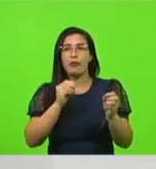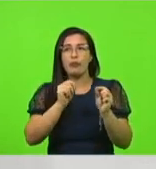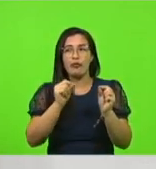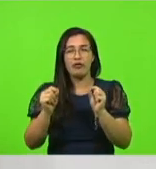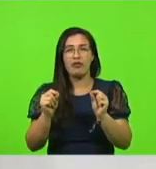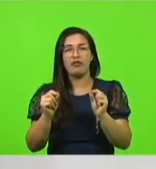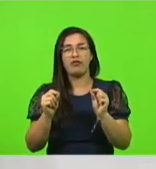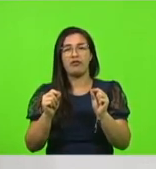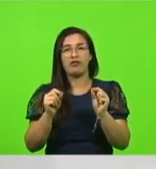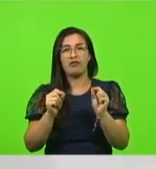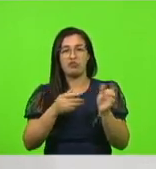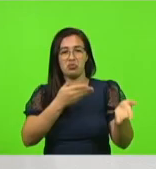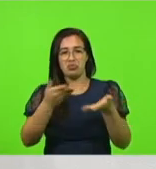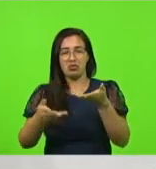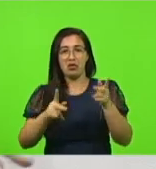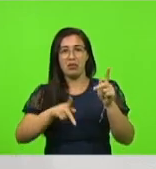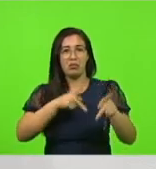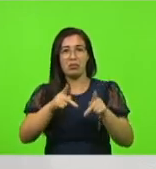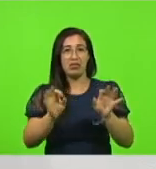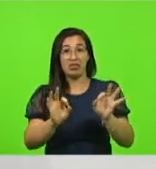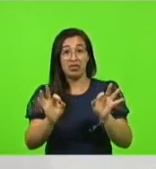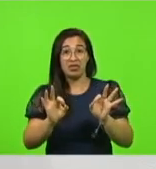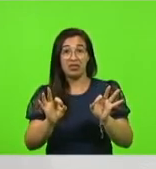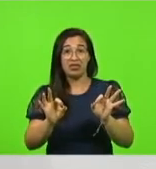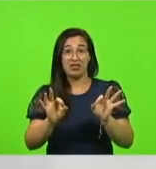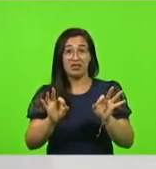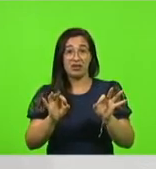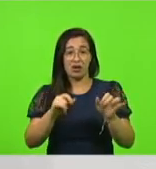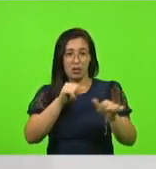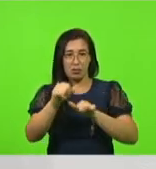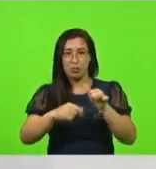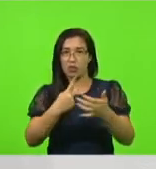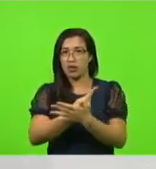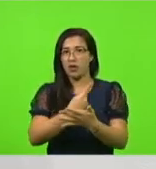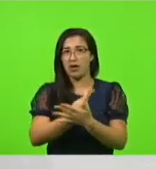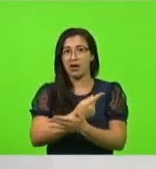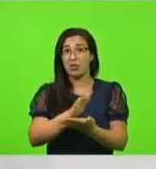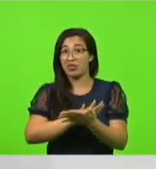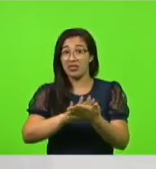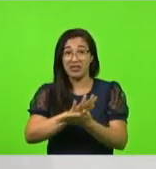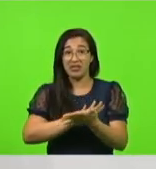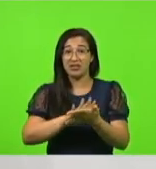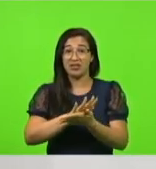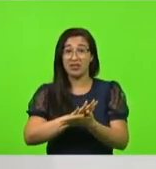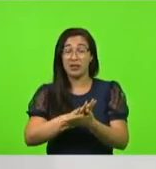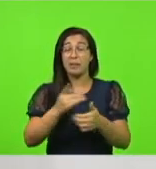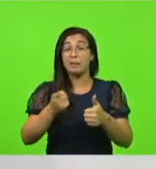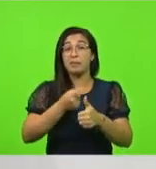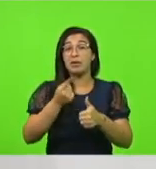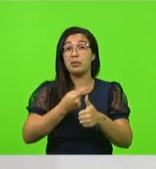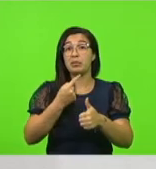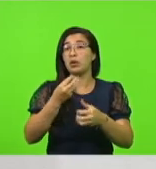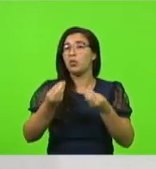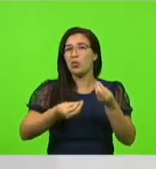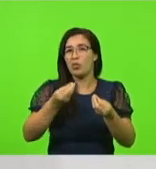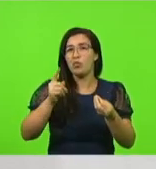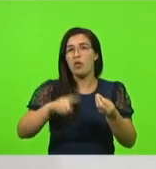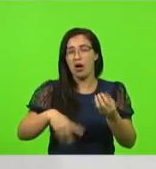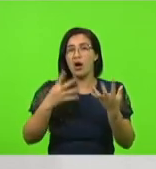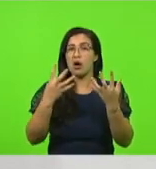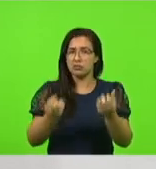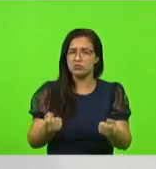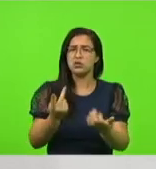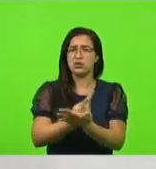população, em conseguir consertar os seus erros. A primeira parte de você consertar um erro é admitir ele. Vocês